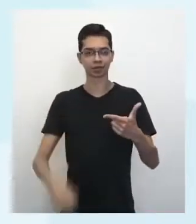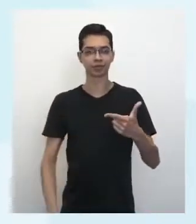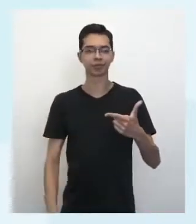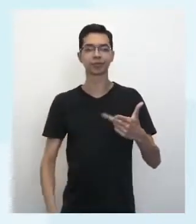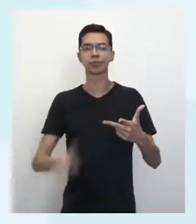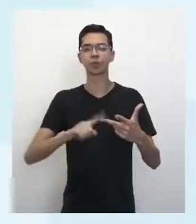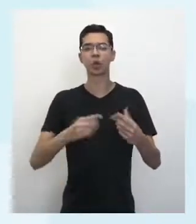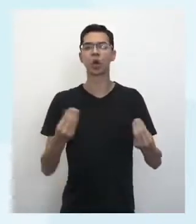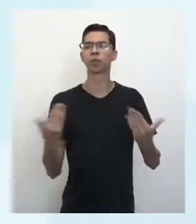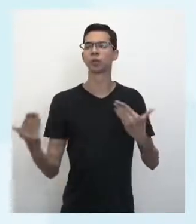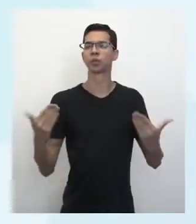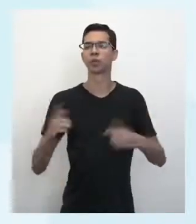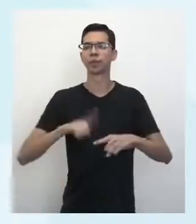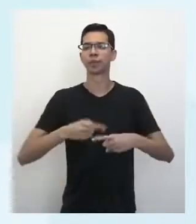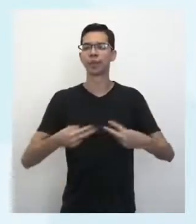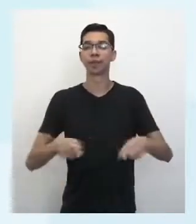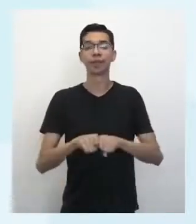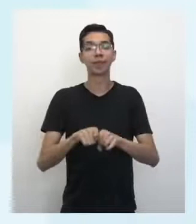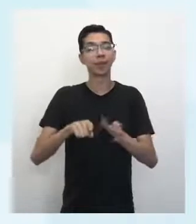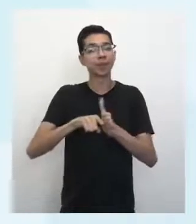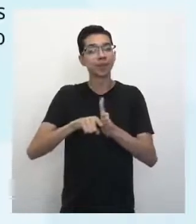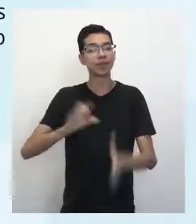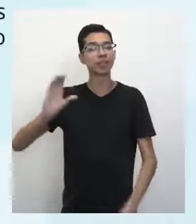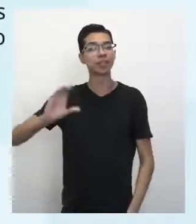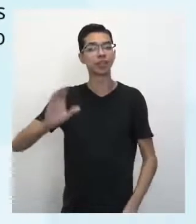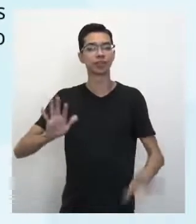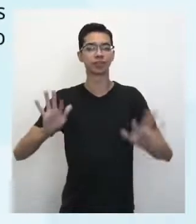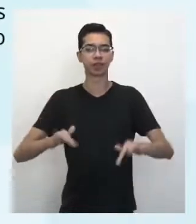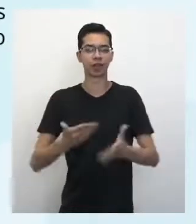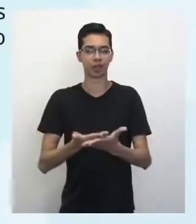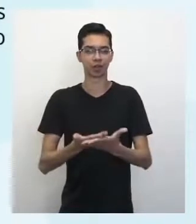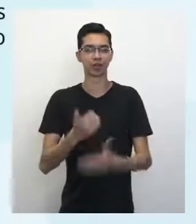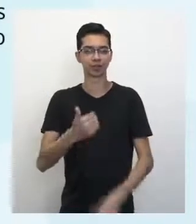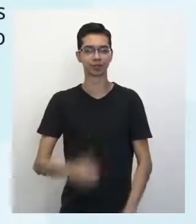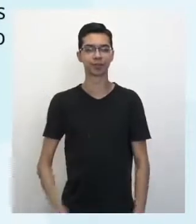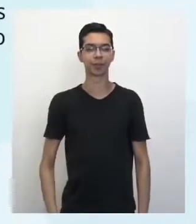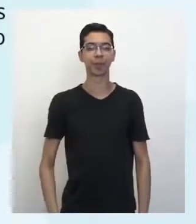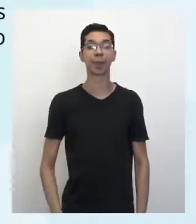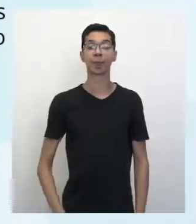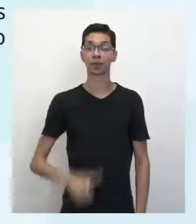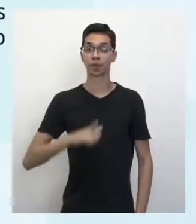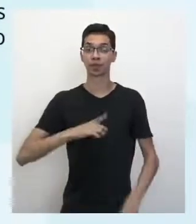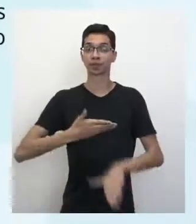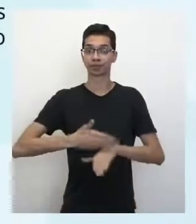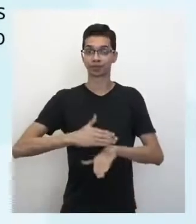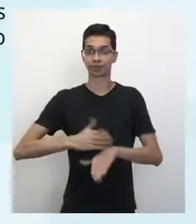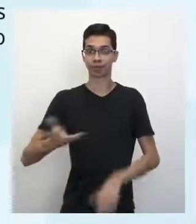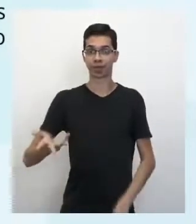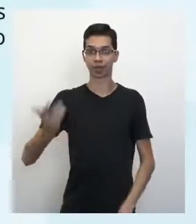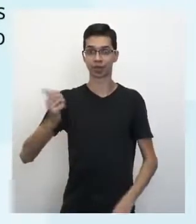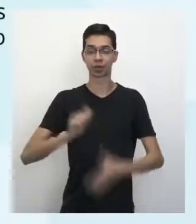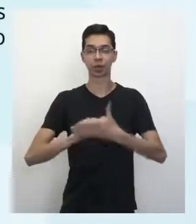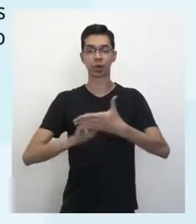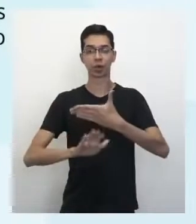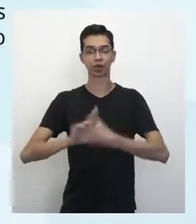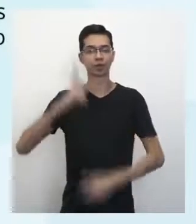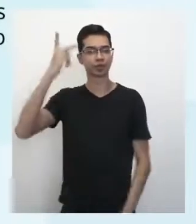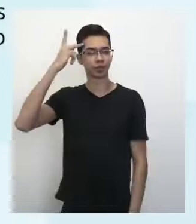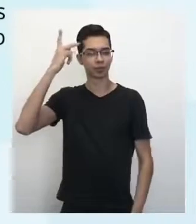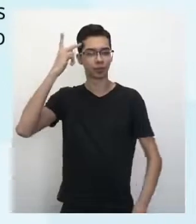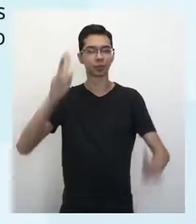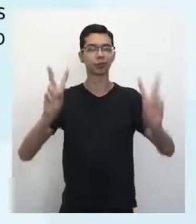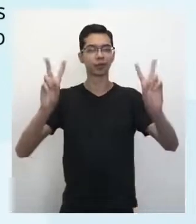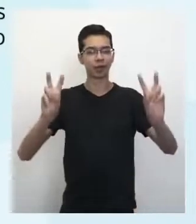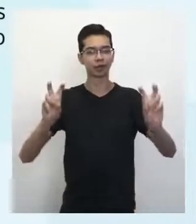pesquisa científica que a gente viu aí no finalzinho da aula. Aí, para vocês, então, tá a habilidade do currículo paulista, juntamente com a unidade